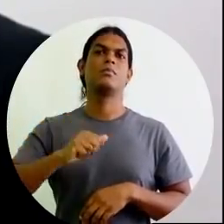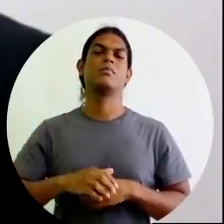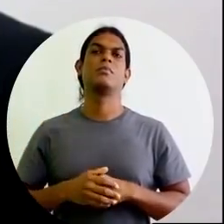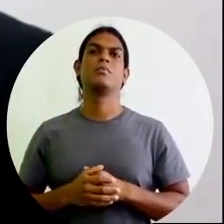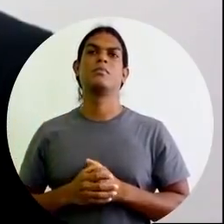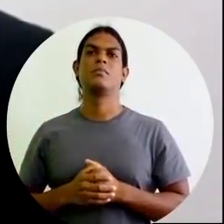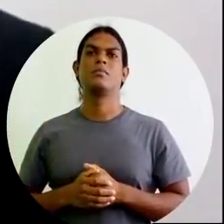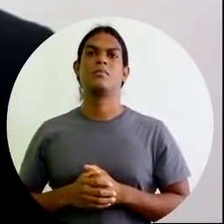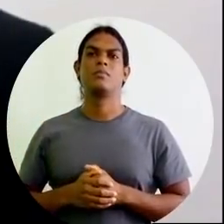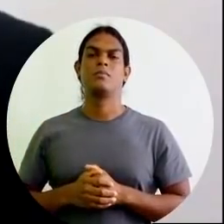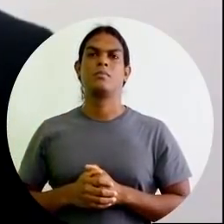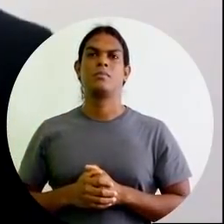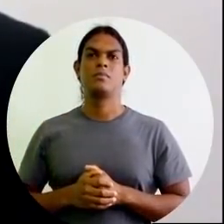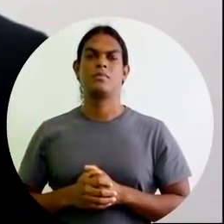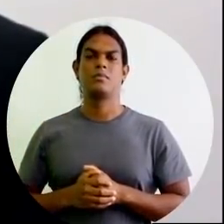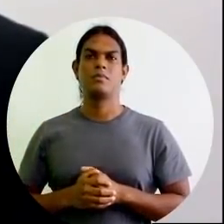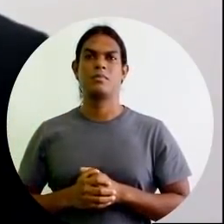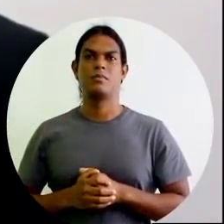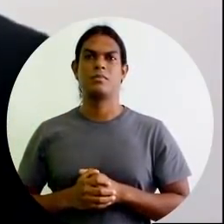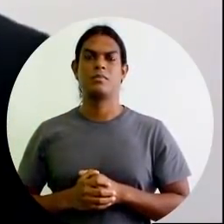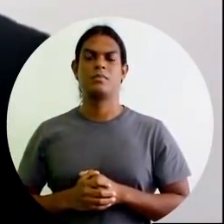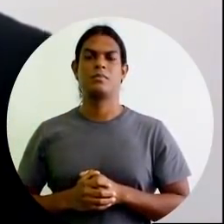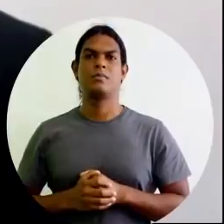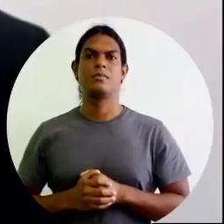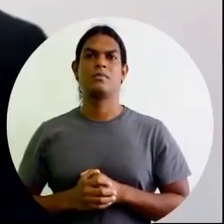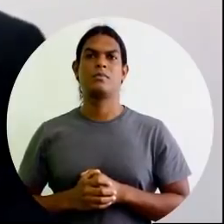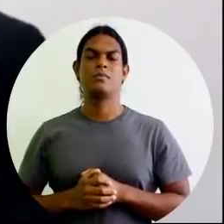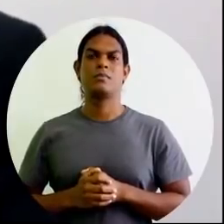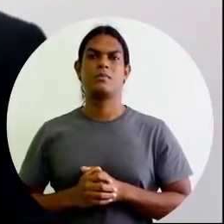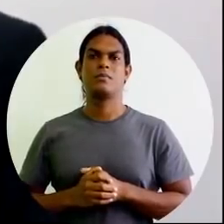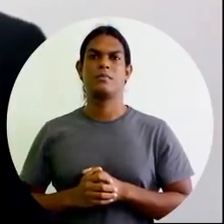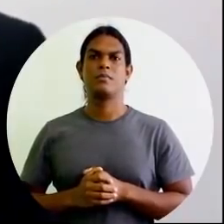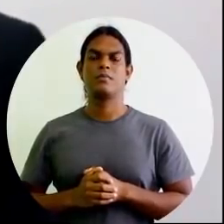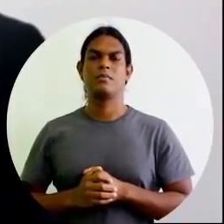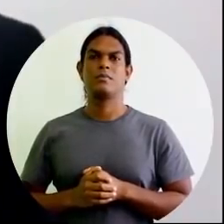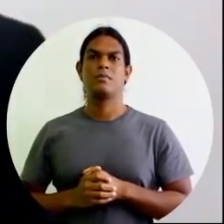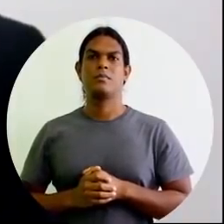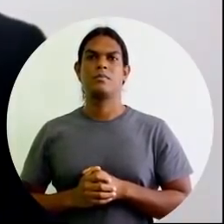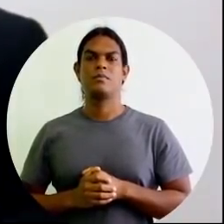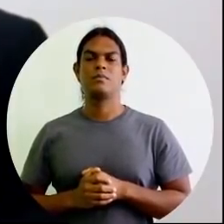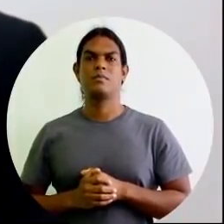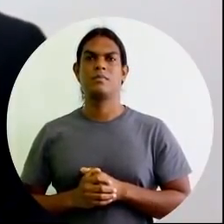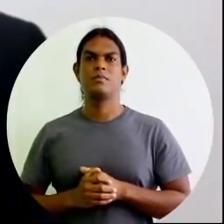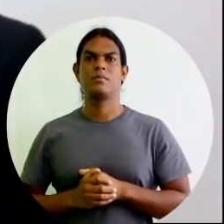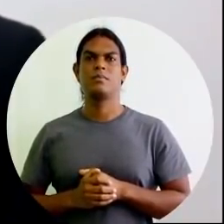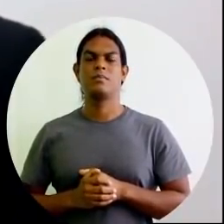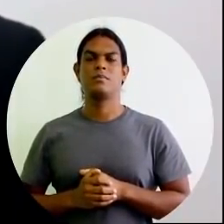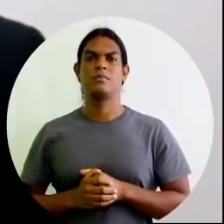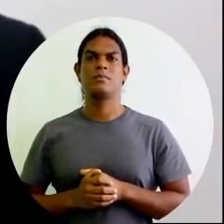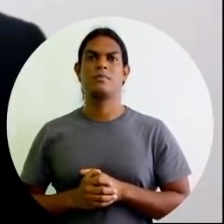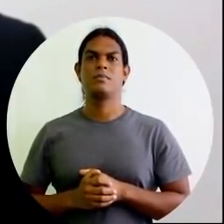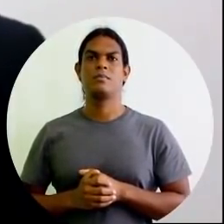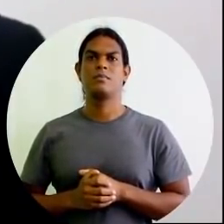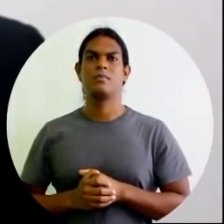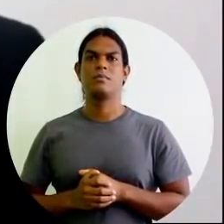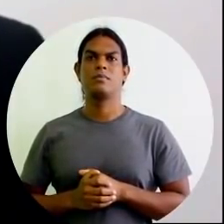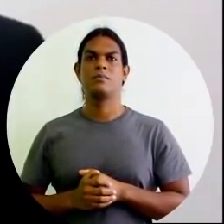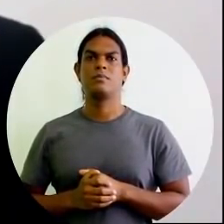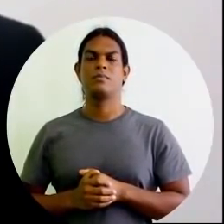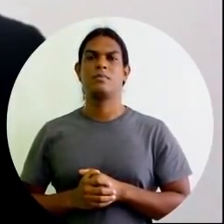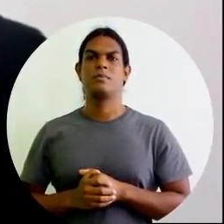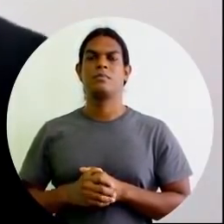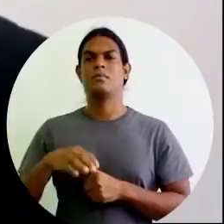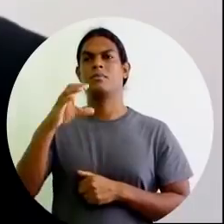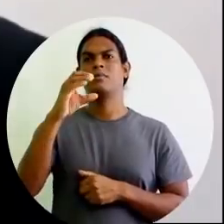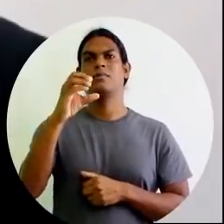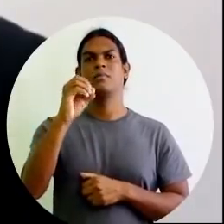competências, atitudes, né? Nós observamos esta composição das pessoas que formam